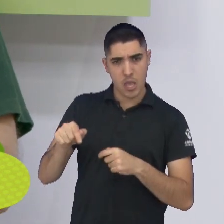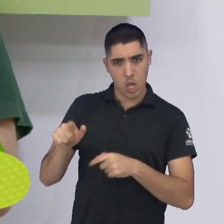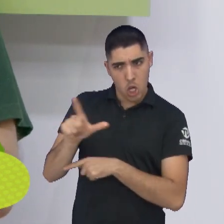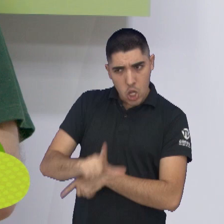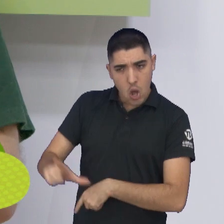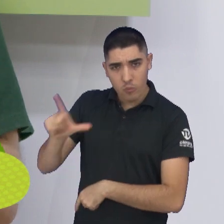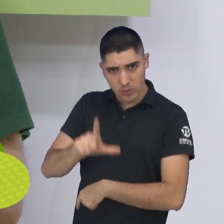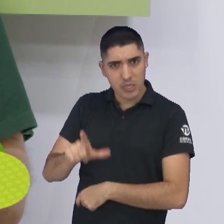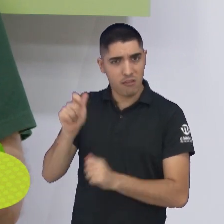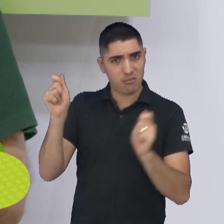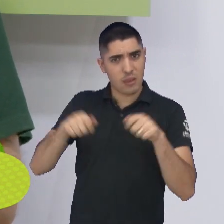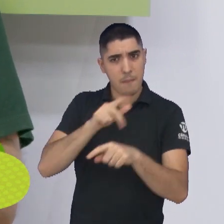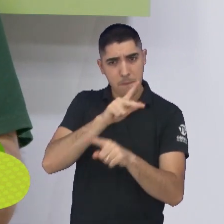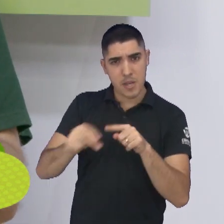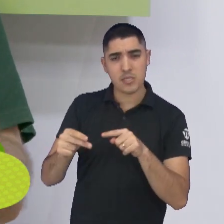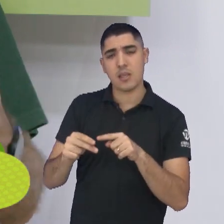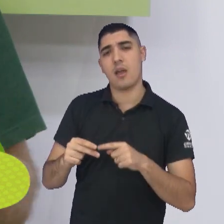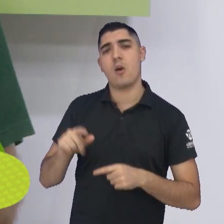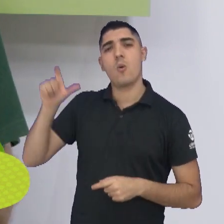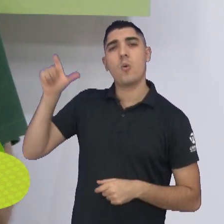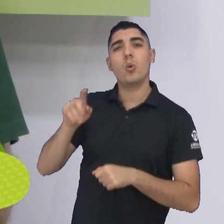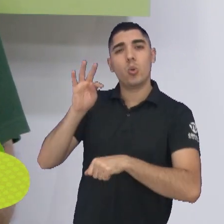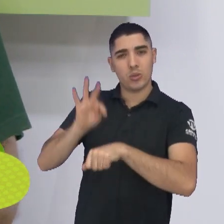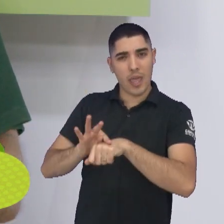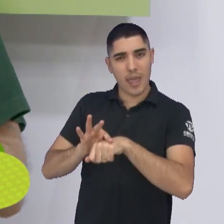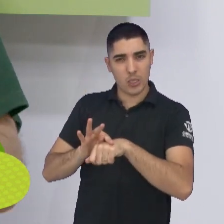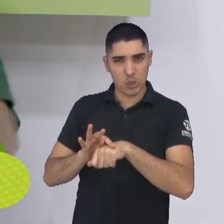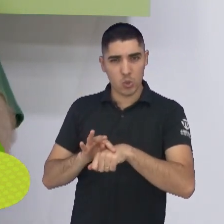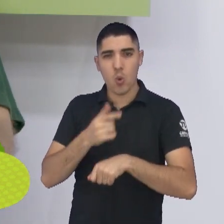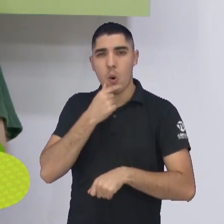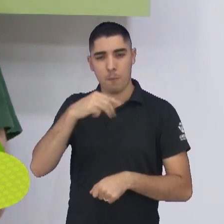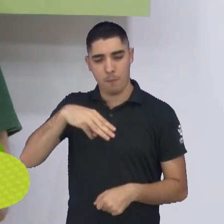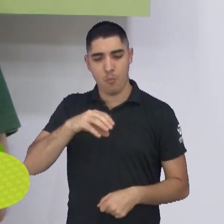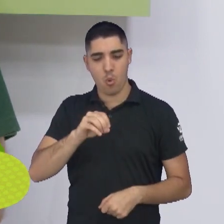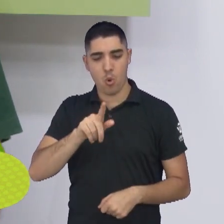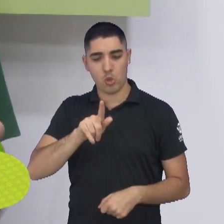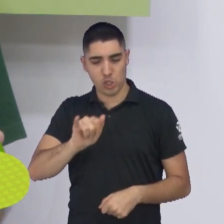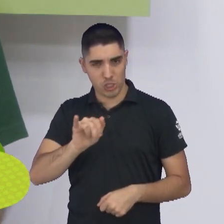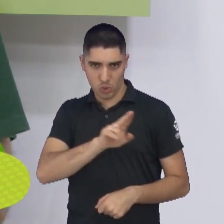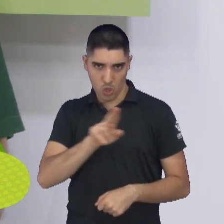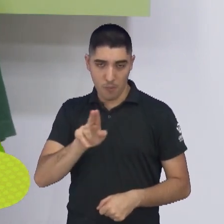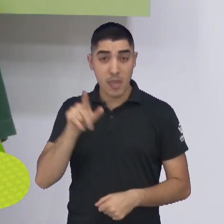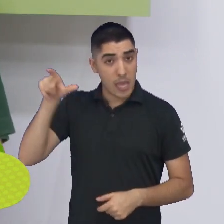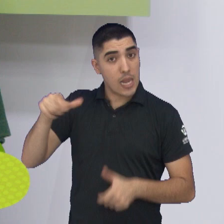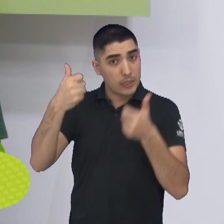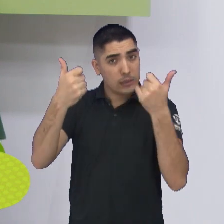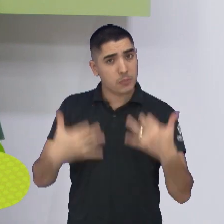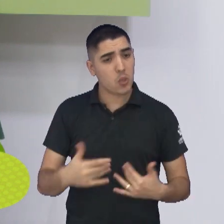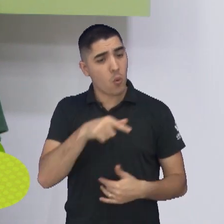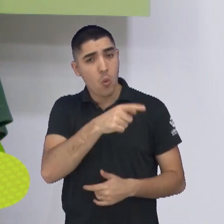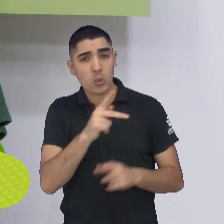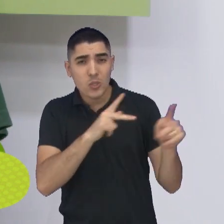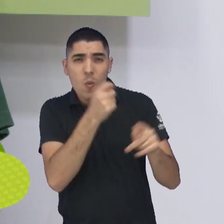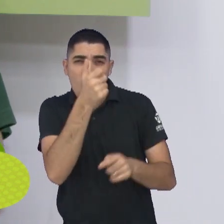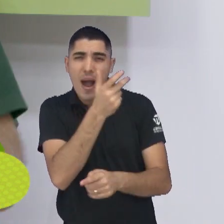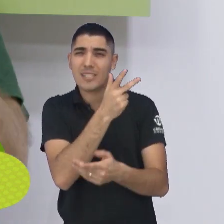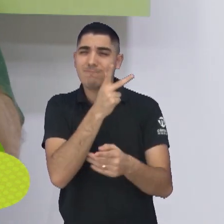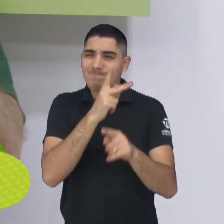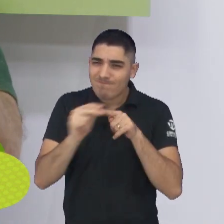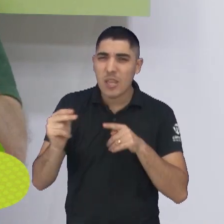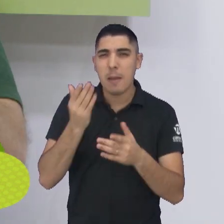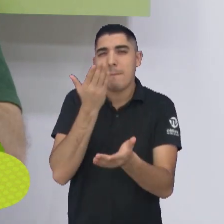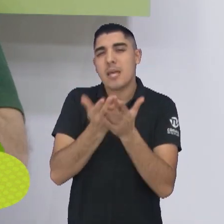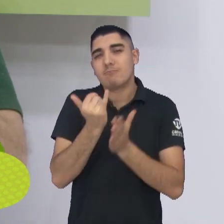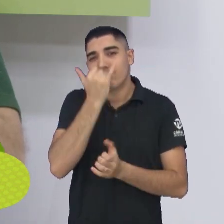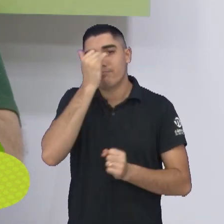na primeira fase, o Mogi falou que as meninas fizeram um bom jogo, mas por alguns erros individuais acabaram perdendo por 2-1. Aqui também, alguns